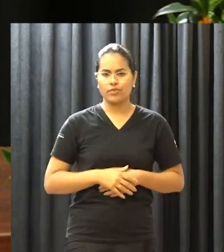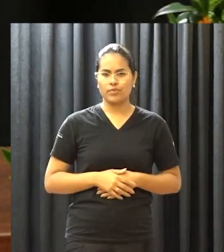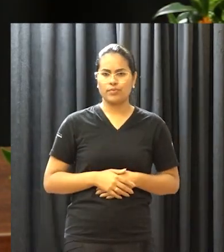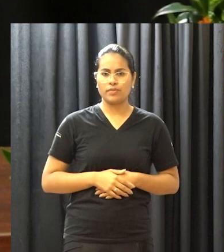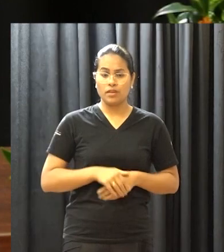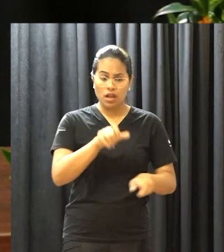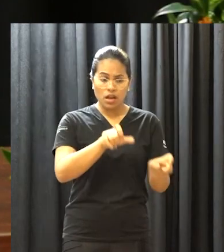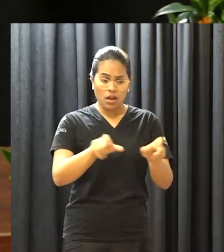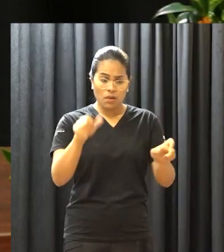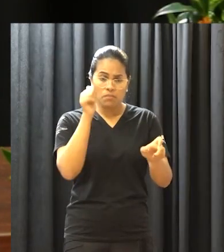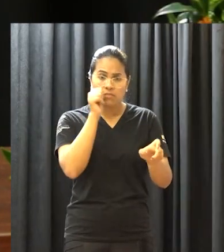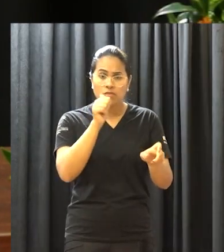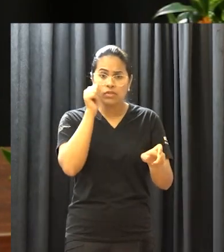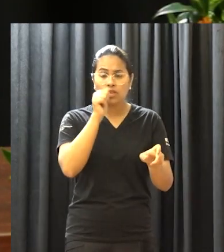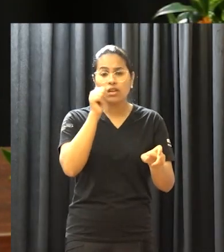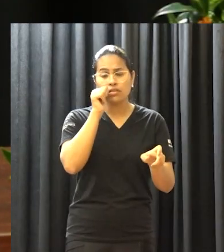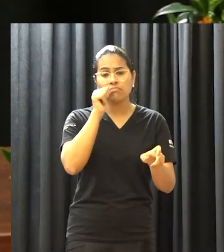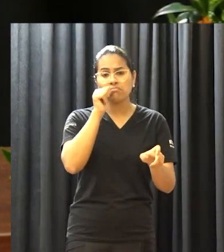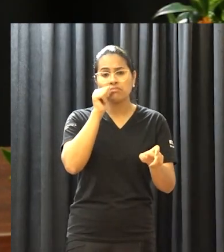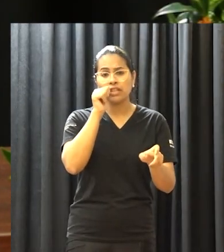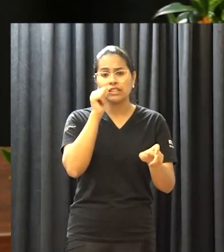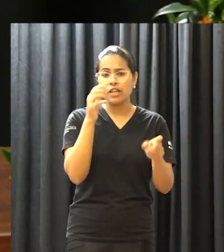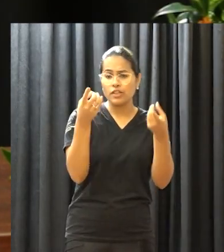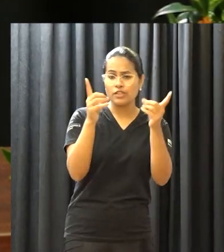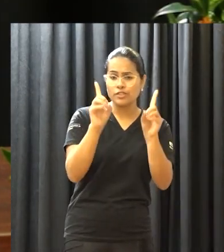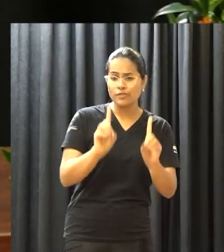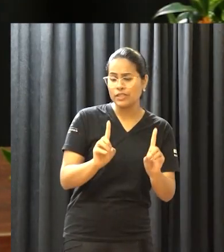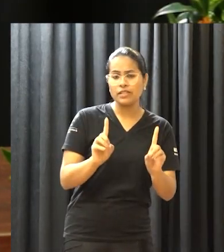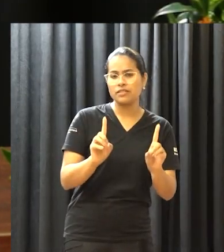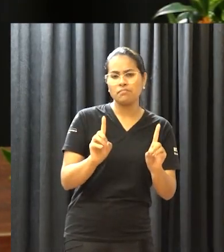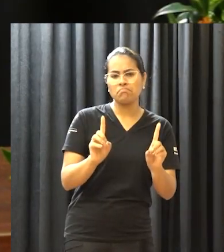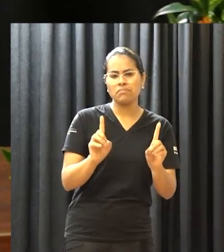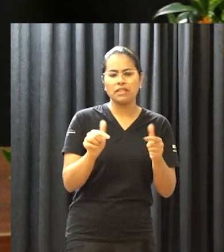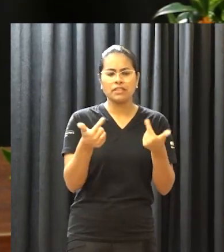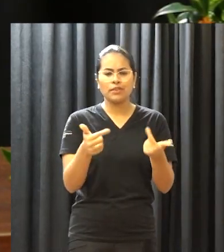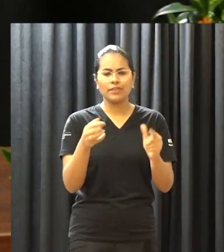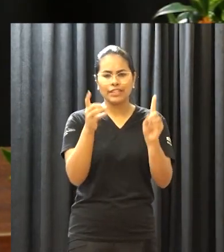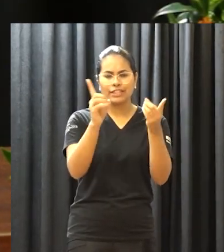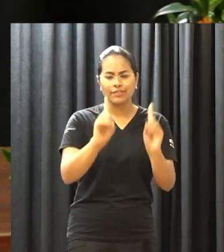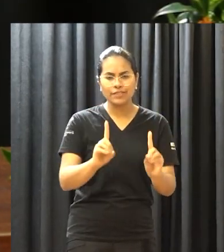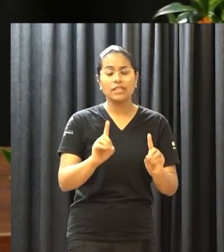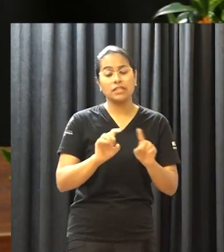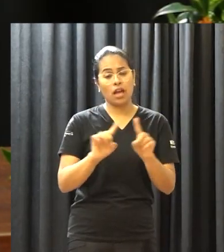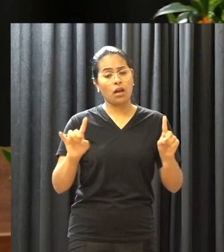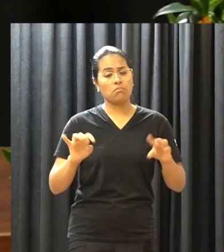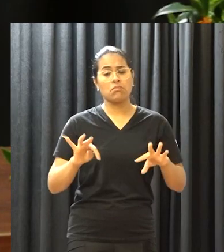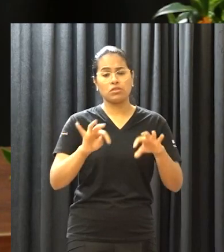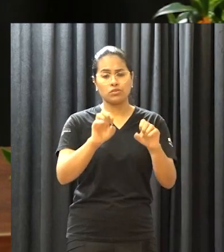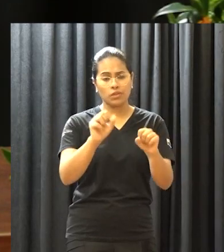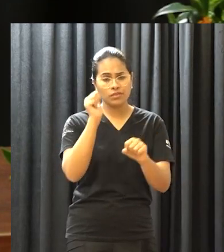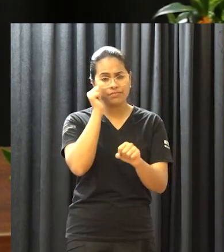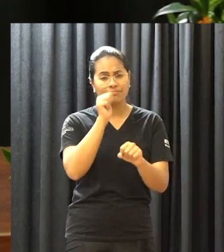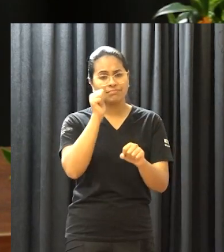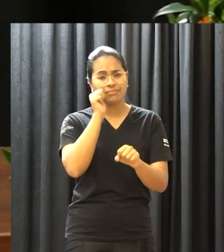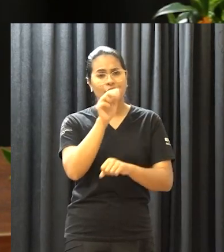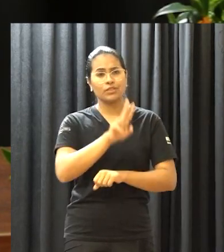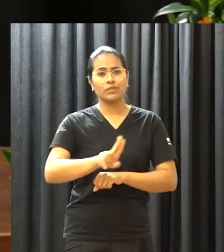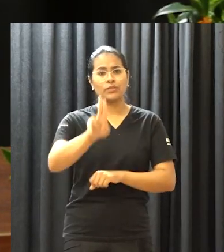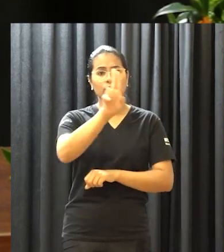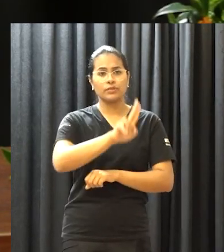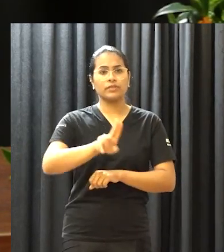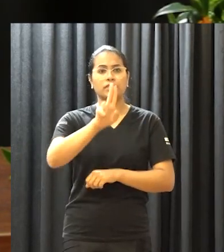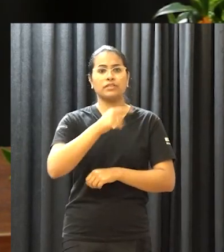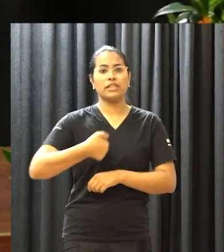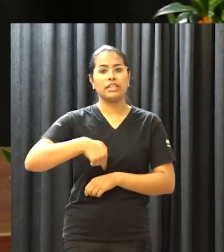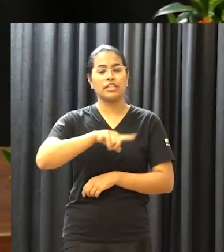e sem deficiência. Então, essa ferramenta de pesquisa para nós, esse modo de lidar com a escrita na